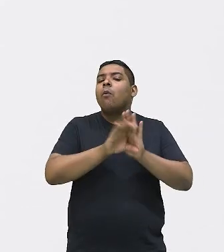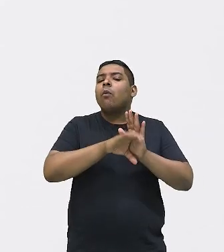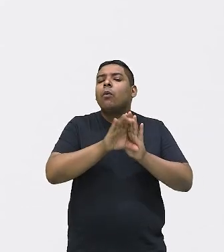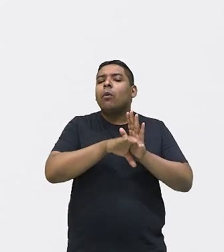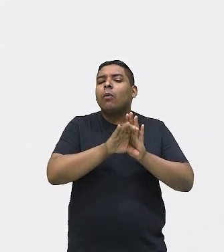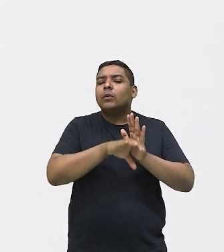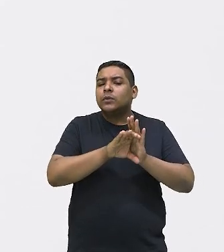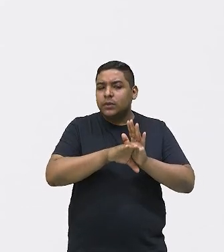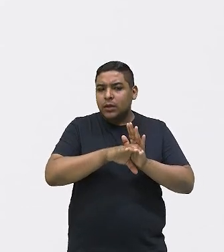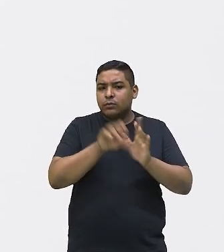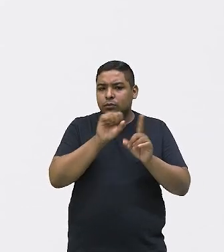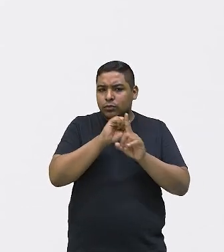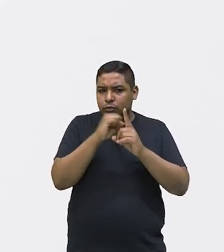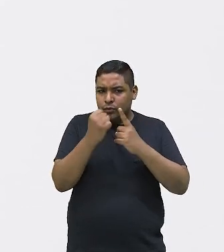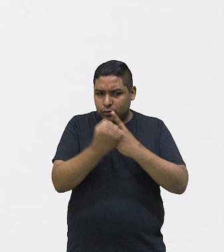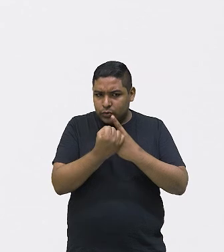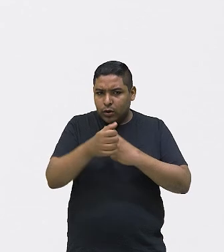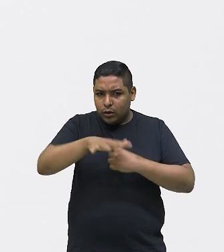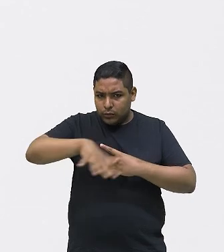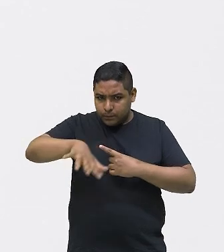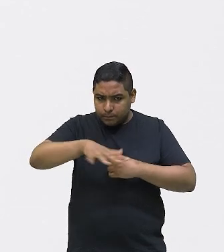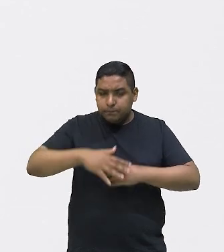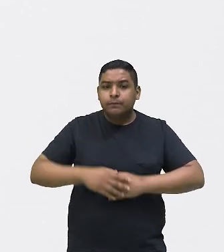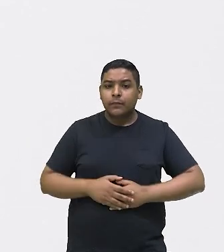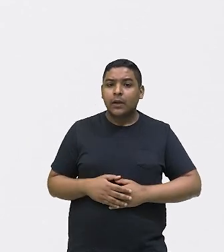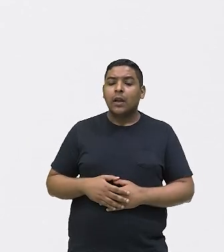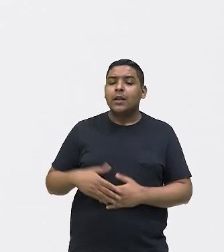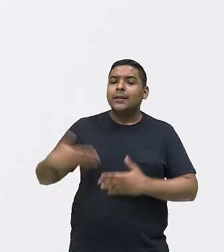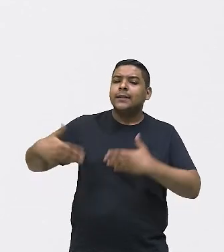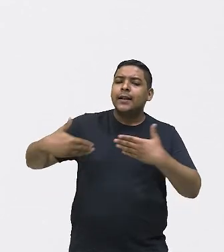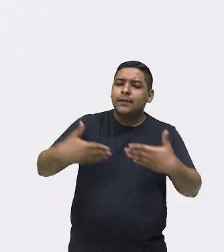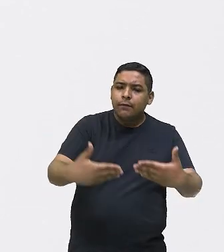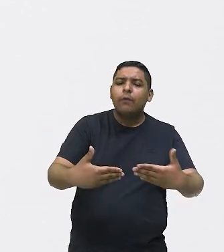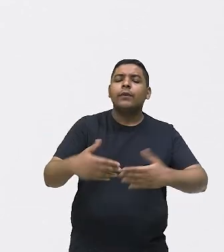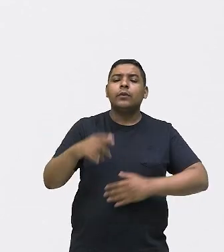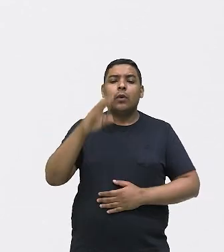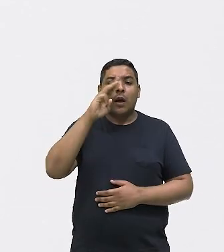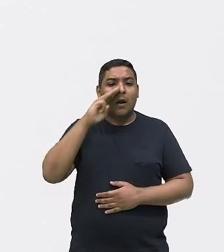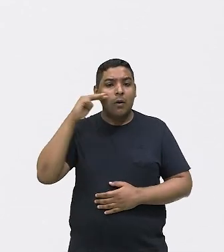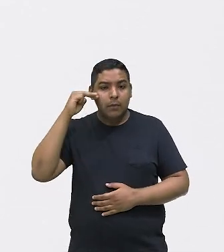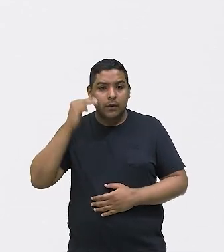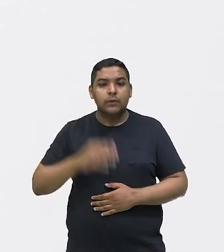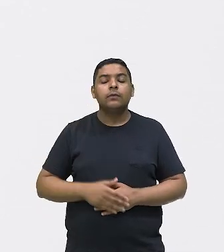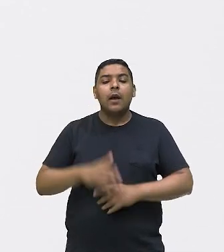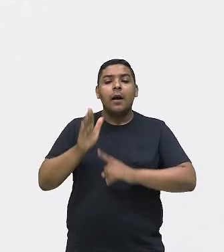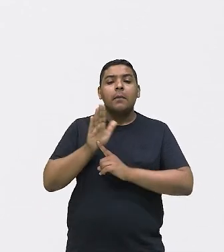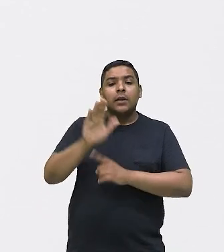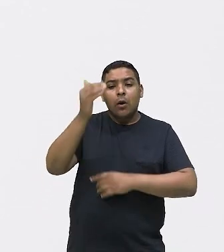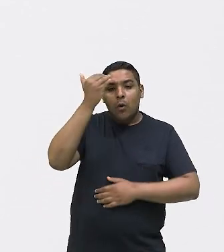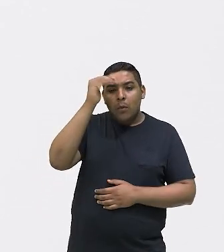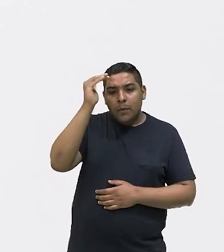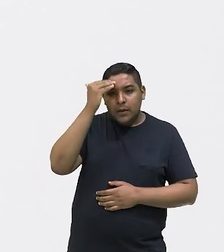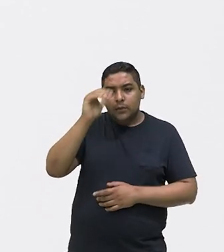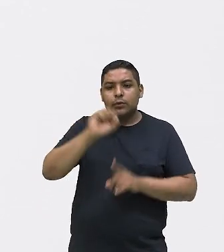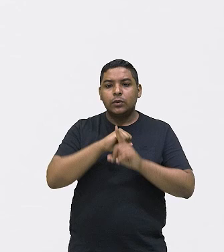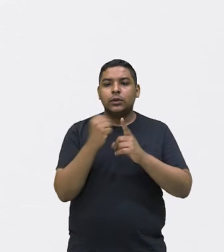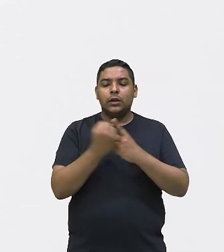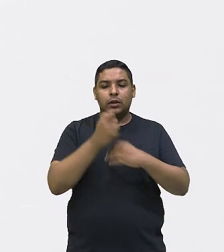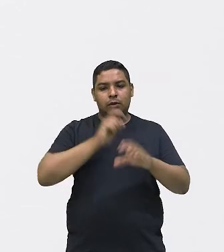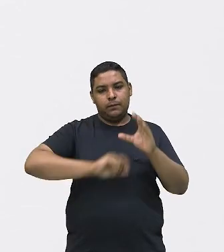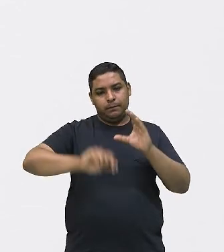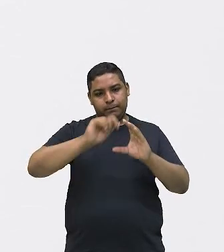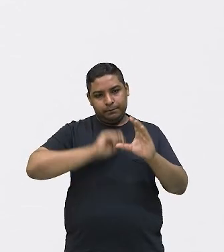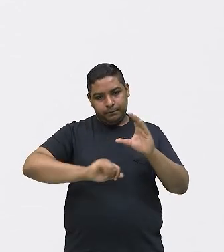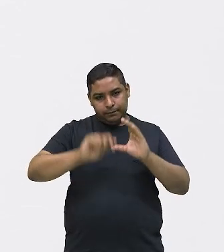sociológico desenvolvido por Karl Marx para apresentar a compreensão da sociedade capitalista. Para